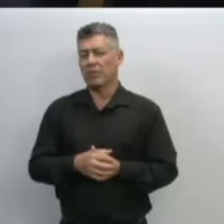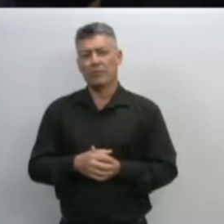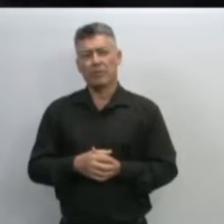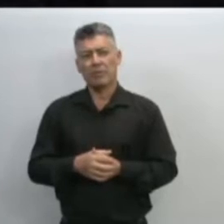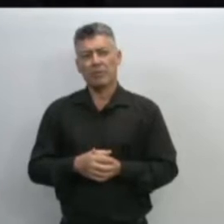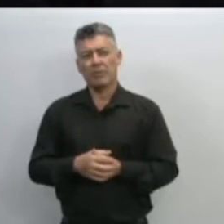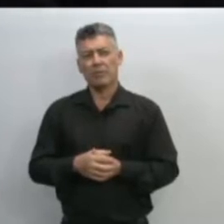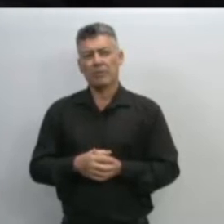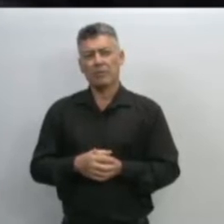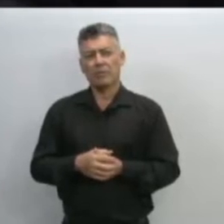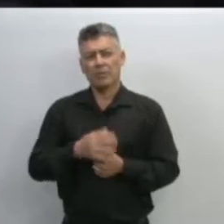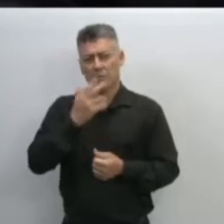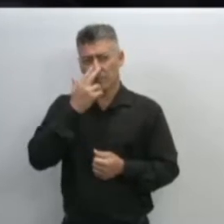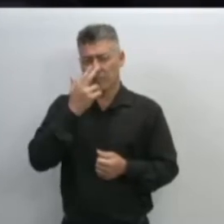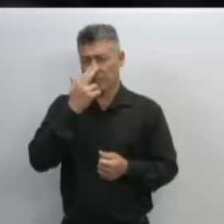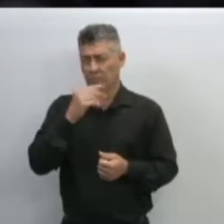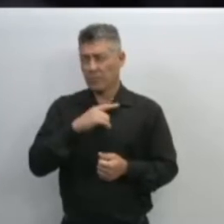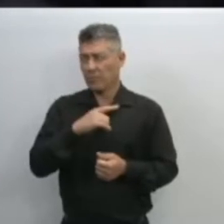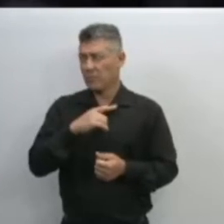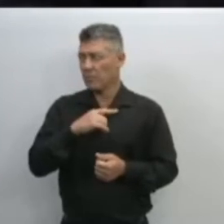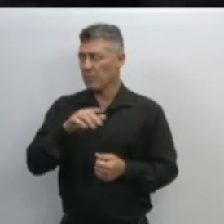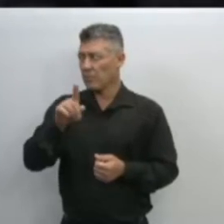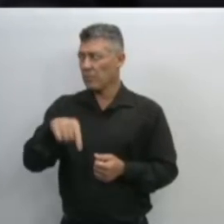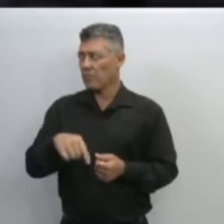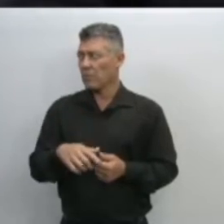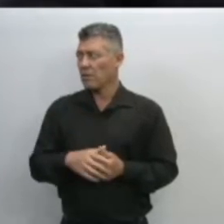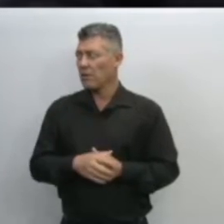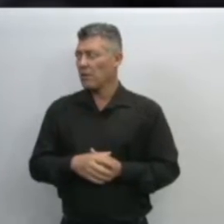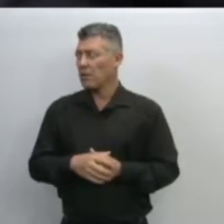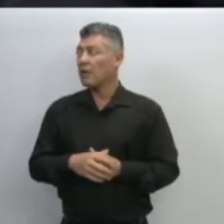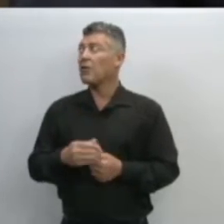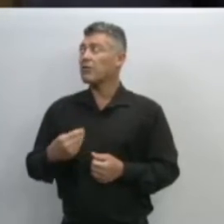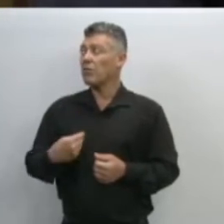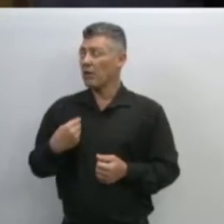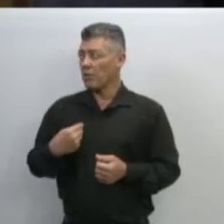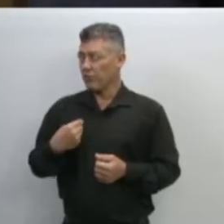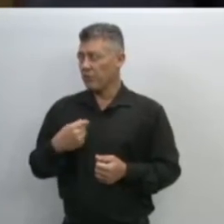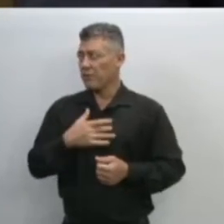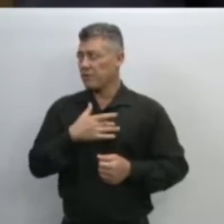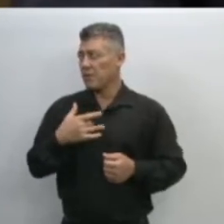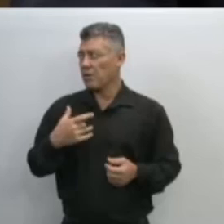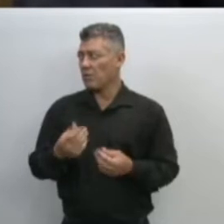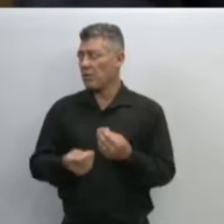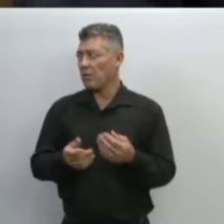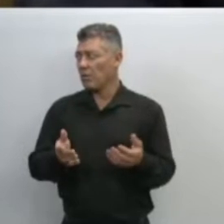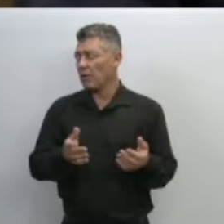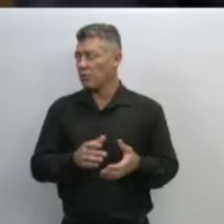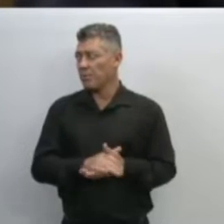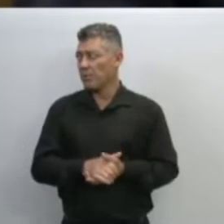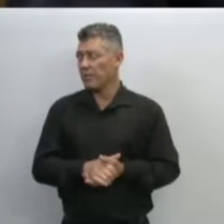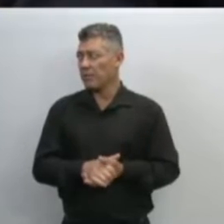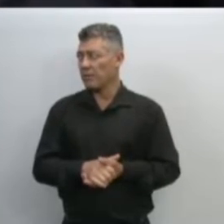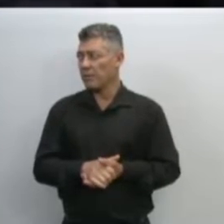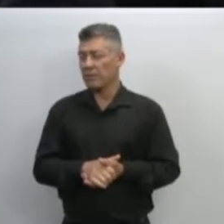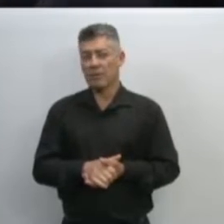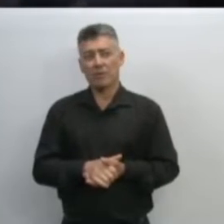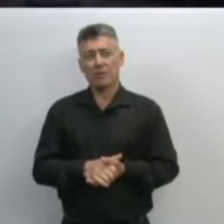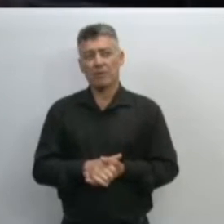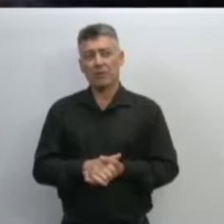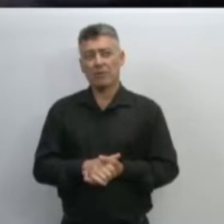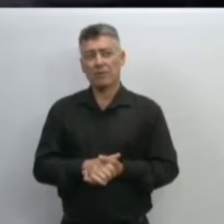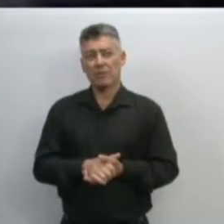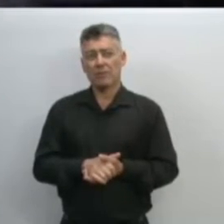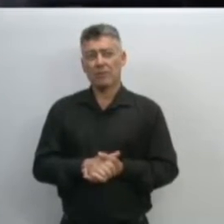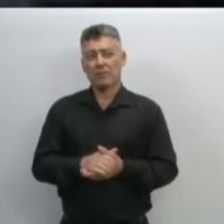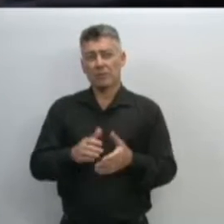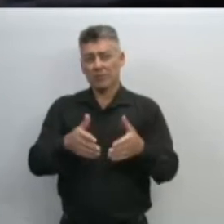que, de fato, as equipes sejam formadas e que, de fato, as mulheres, as mães que lá vão